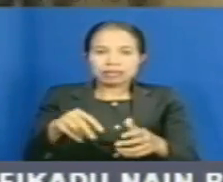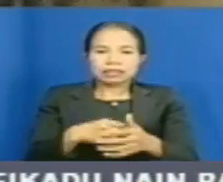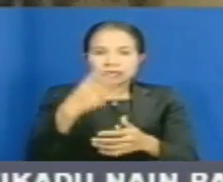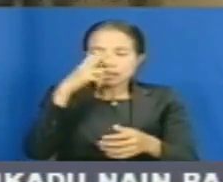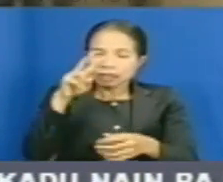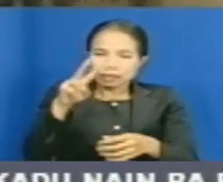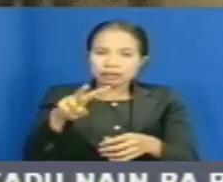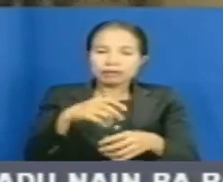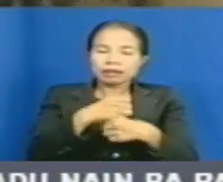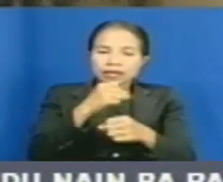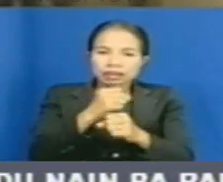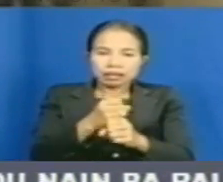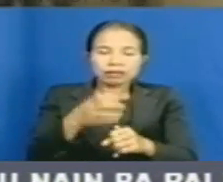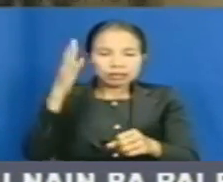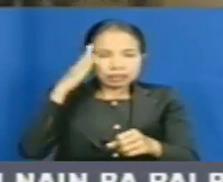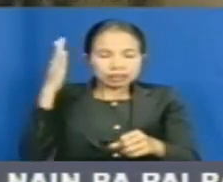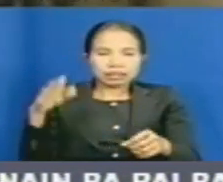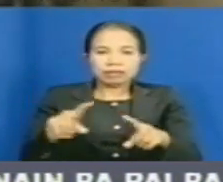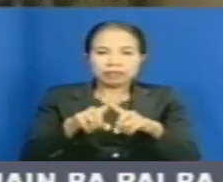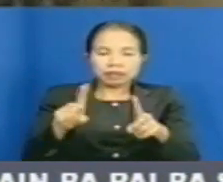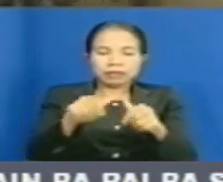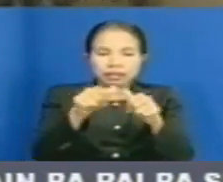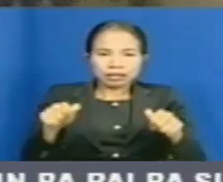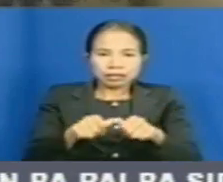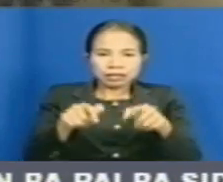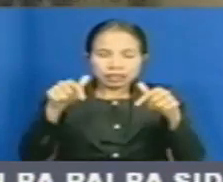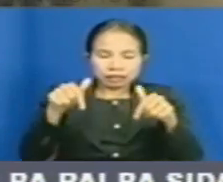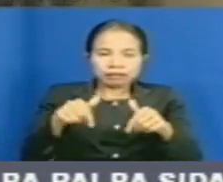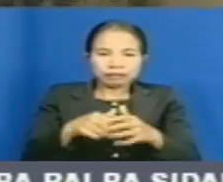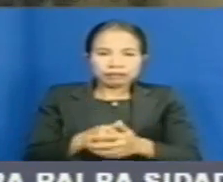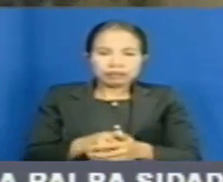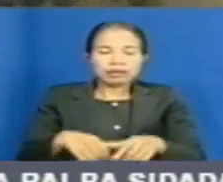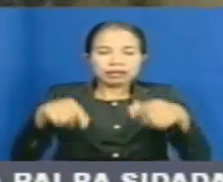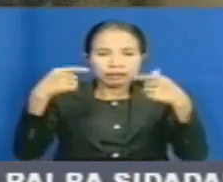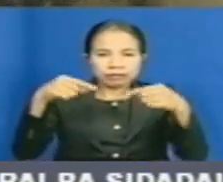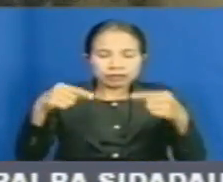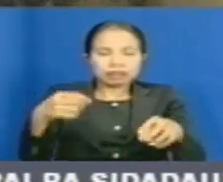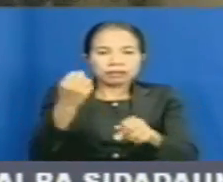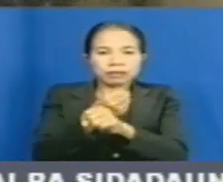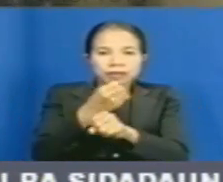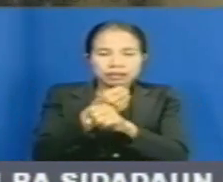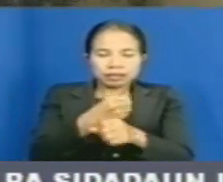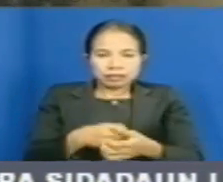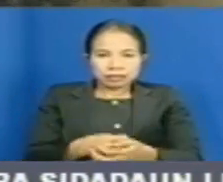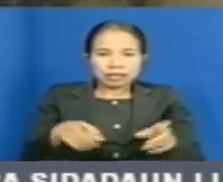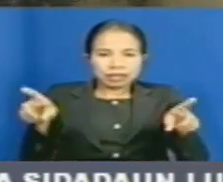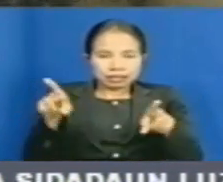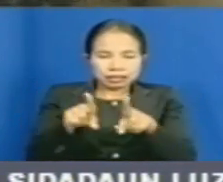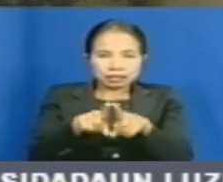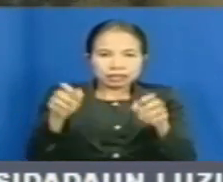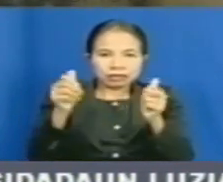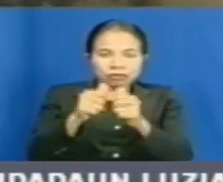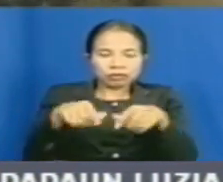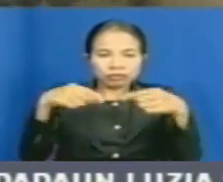neve ita halo, ita considerado aldeia lei mos e a tendência para conflito neve macas. Liu ligado ao